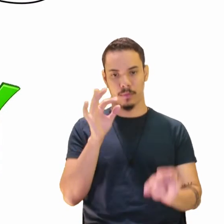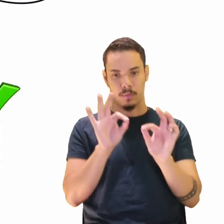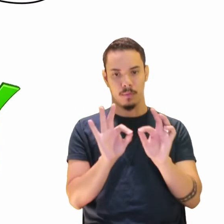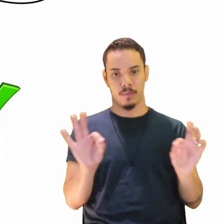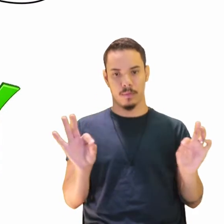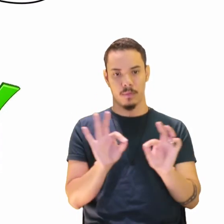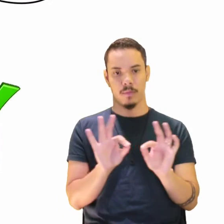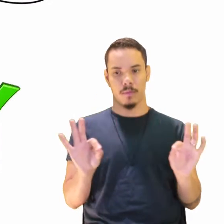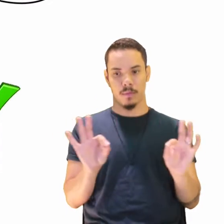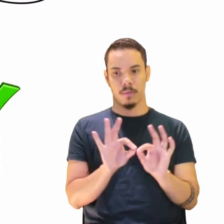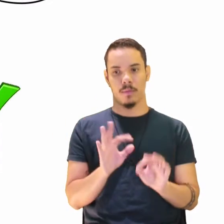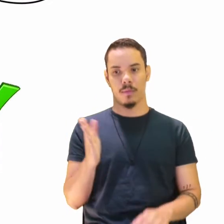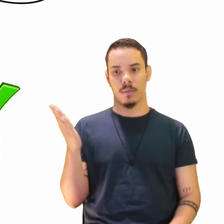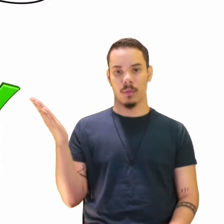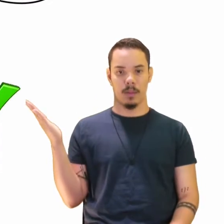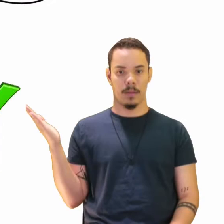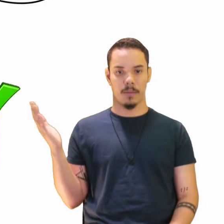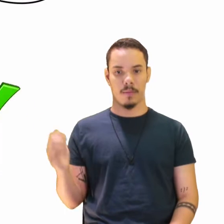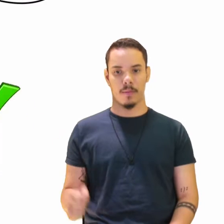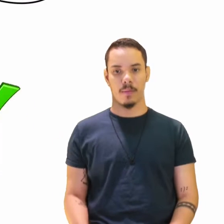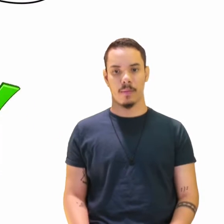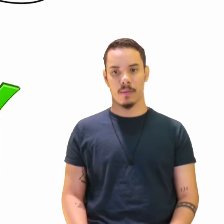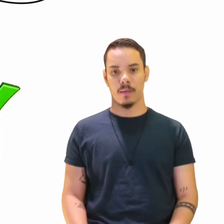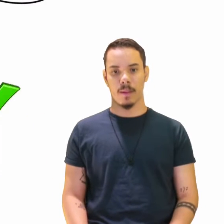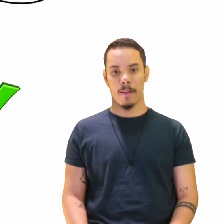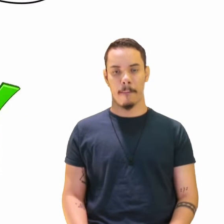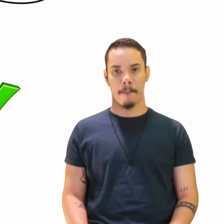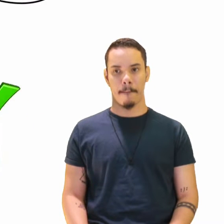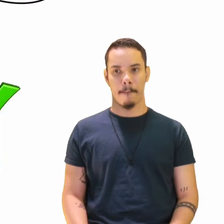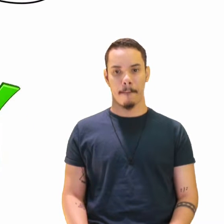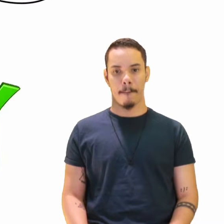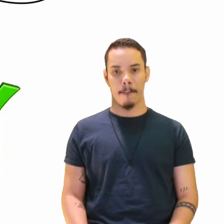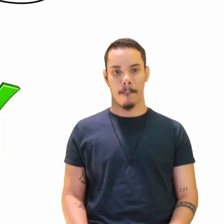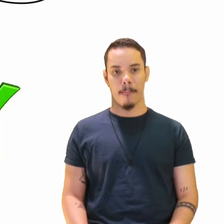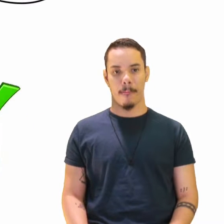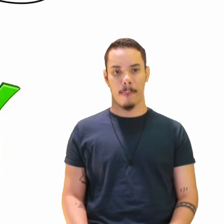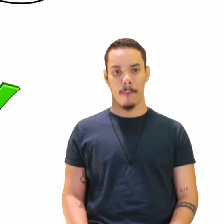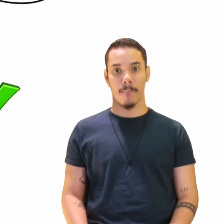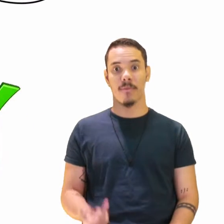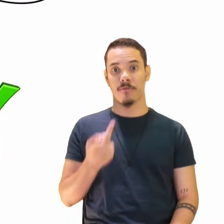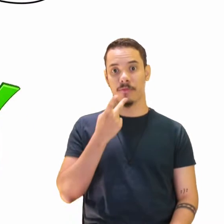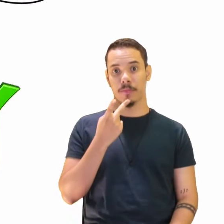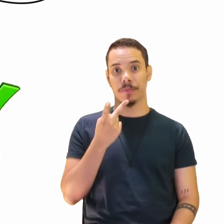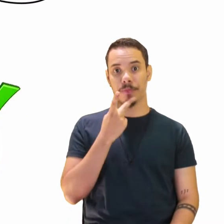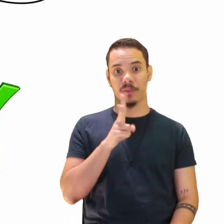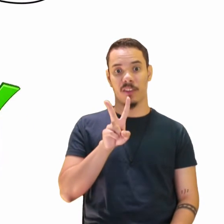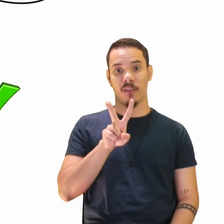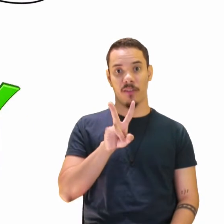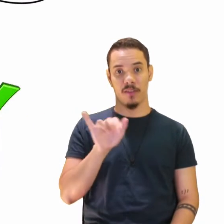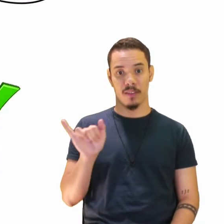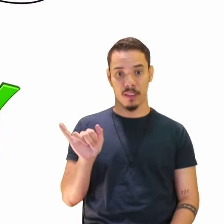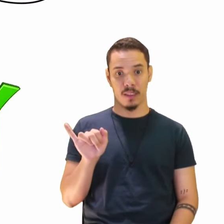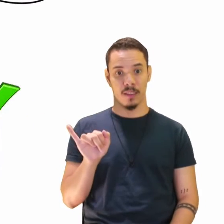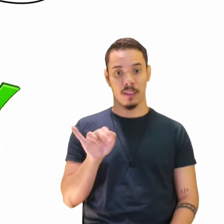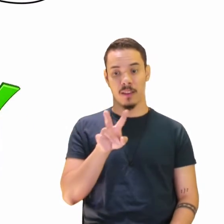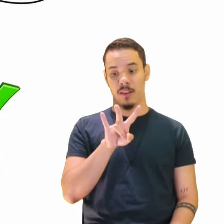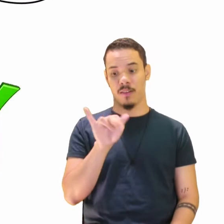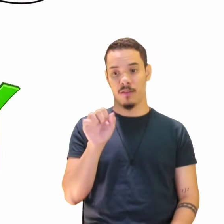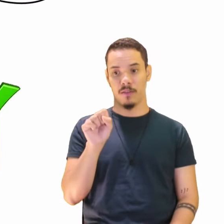gente tem por santo. Então, quando eu falo vi, já foi